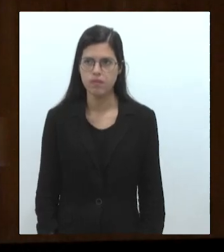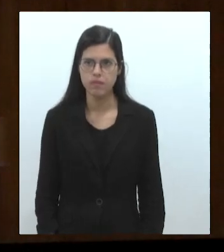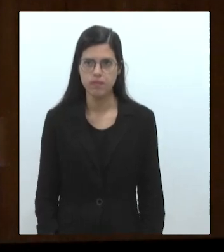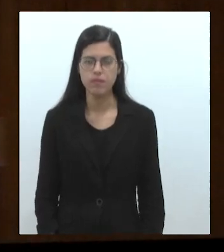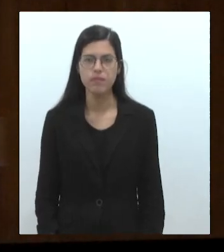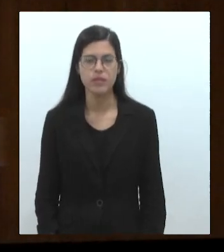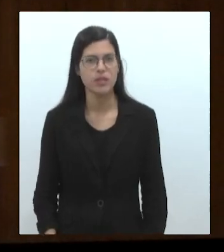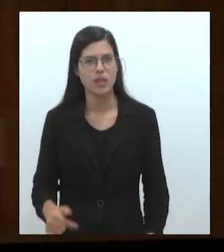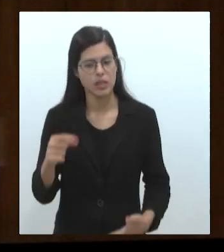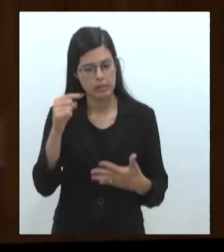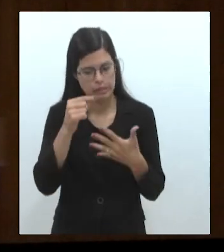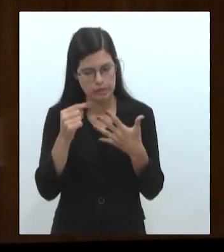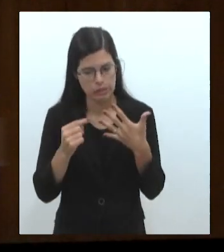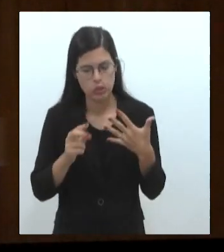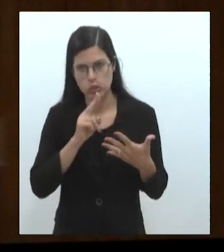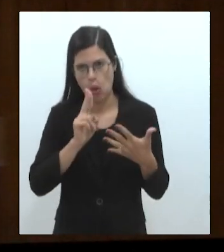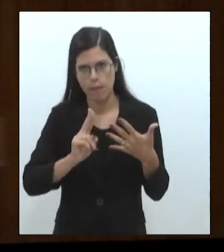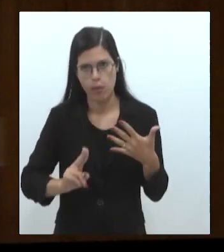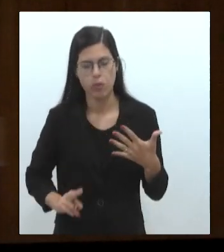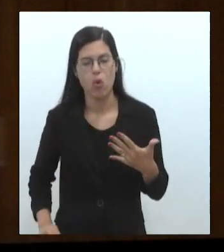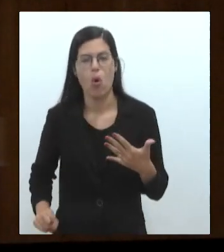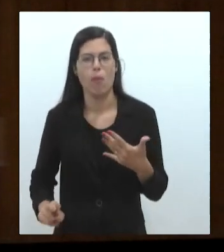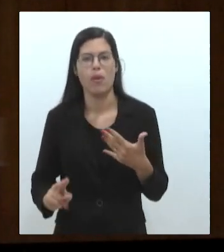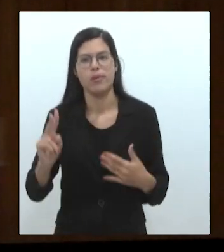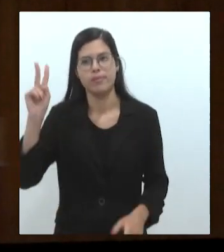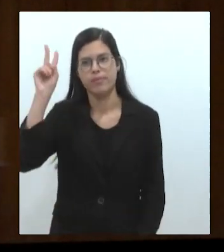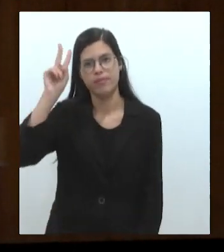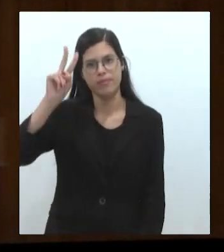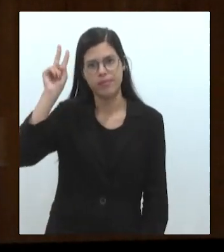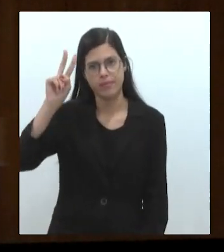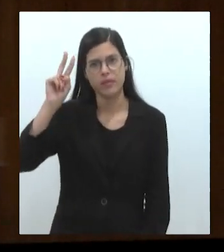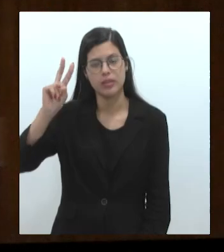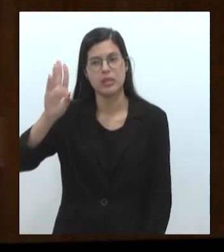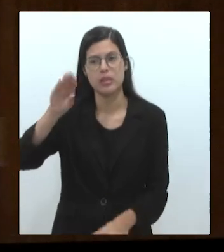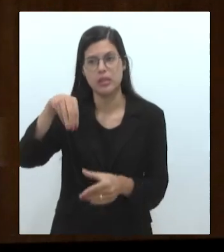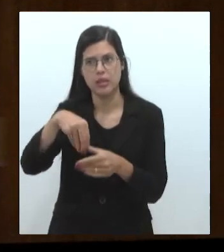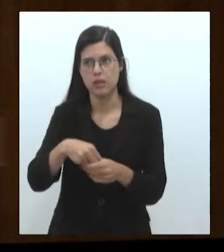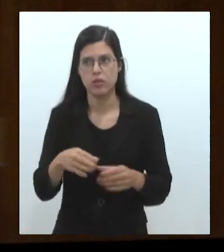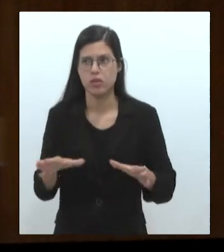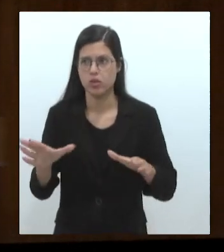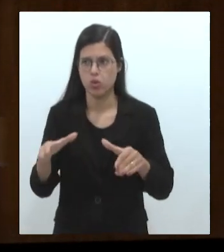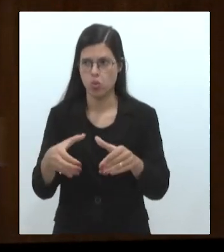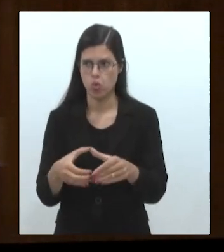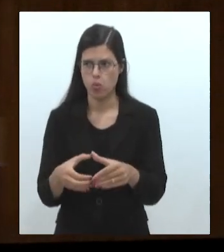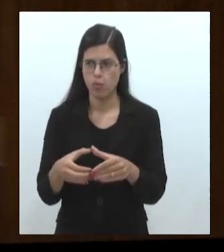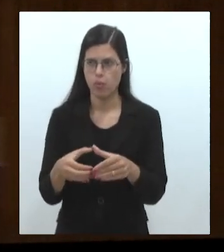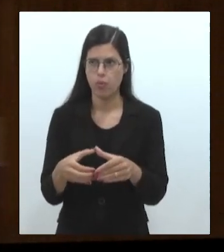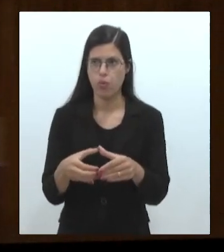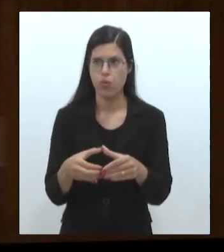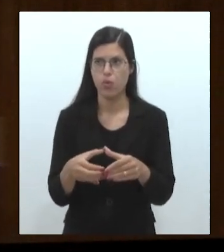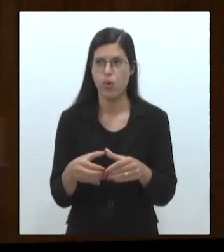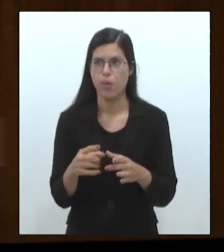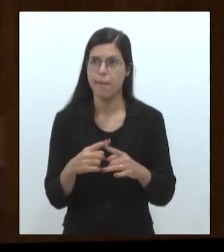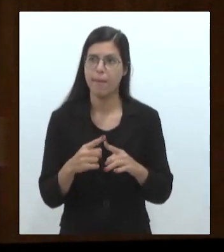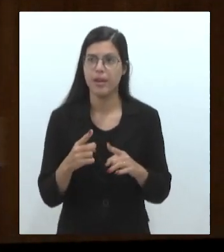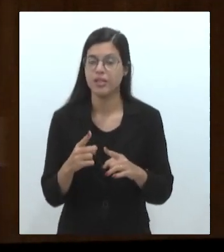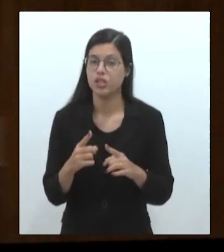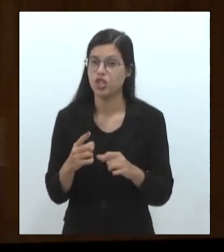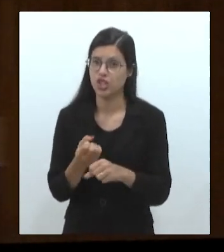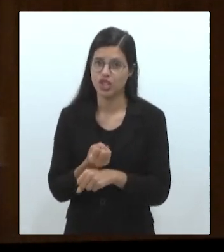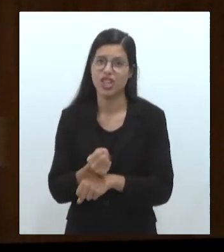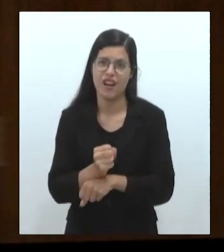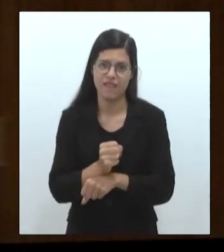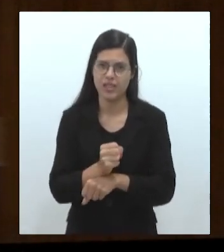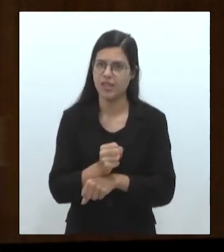história, fizeram parte dessa equipe, mas fizeram parte da equipe como escravizados,